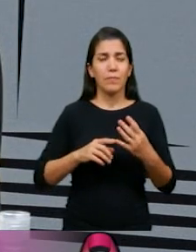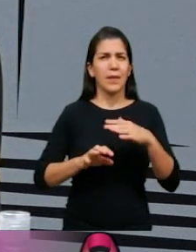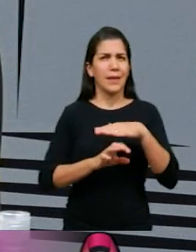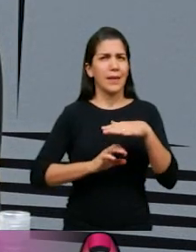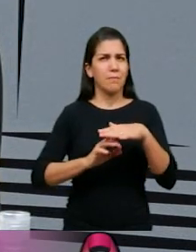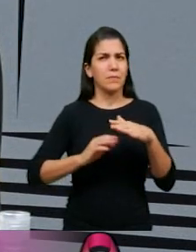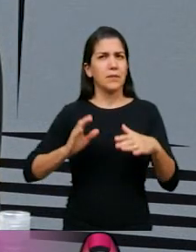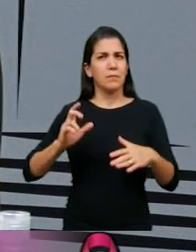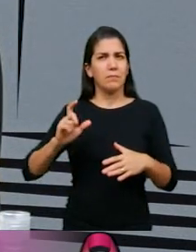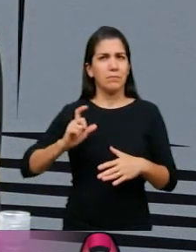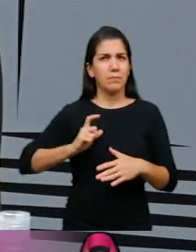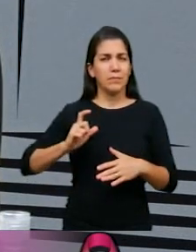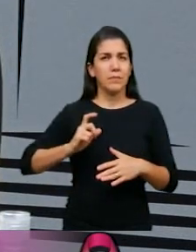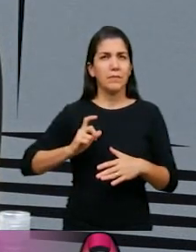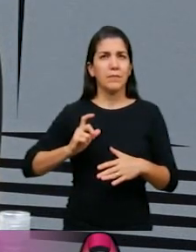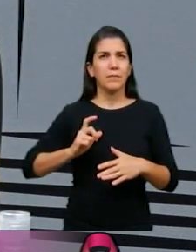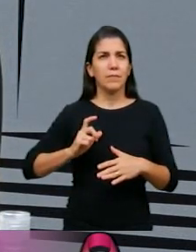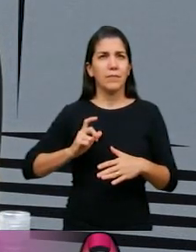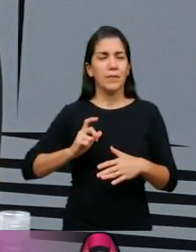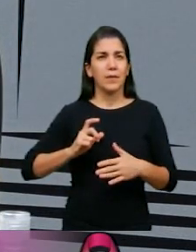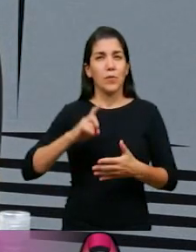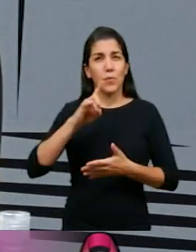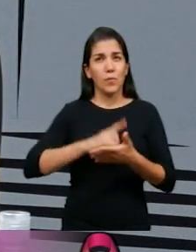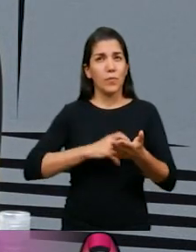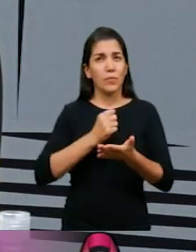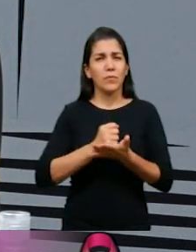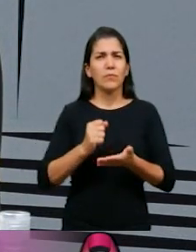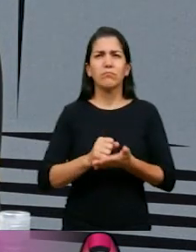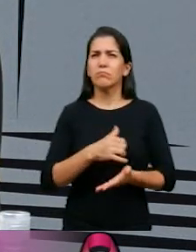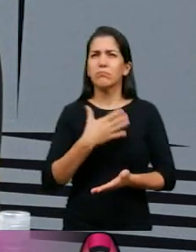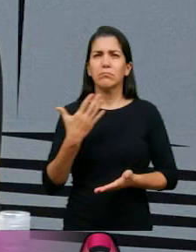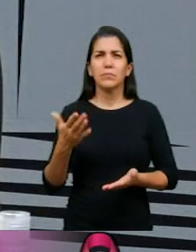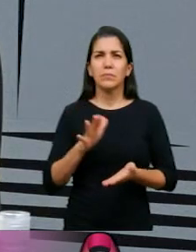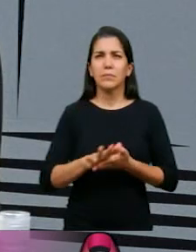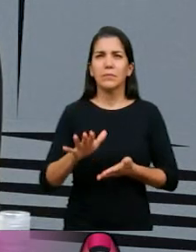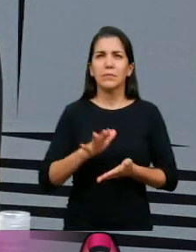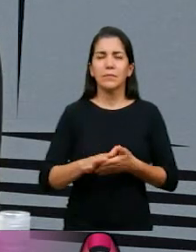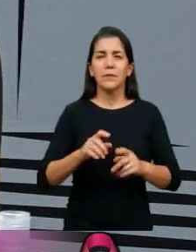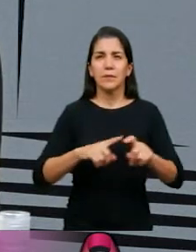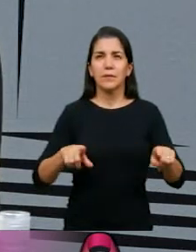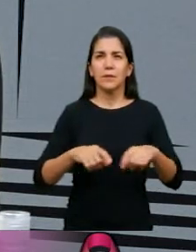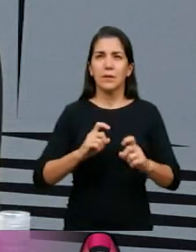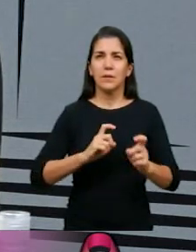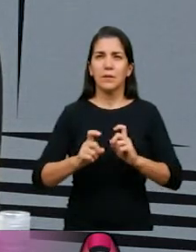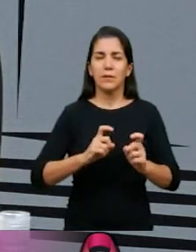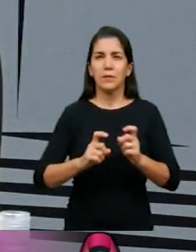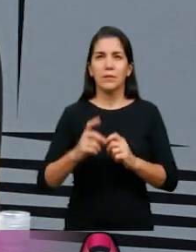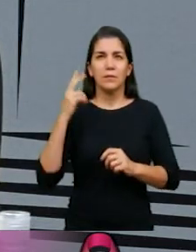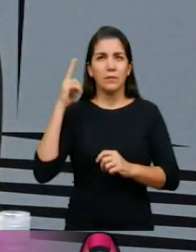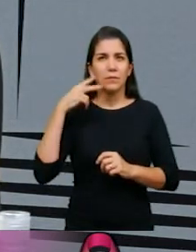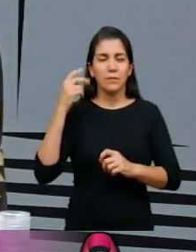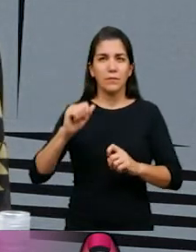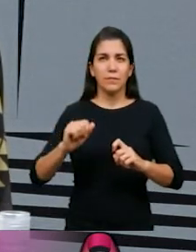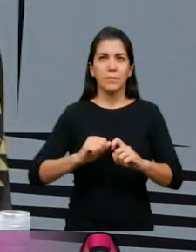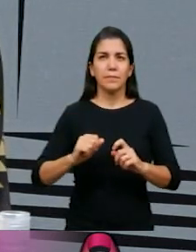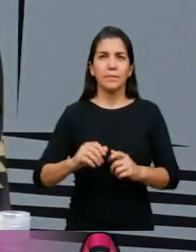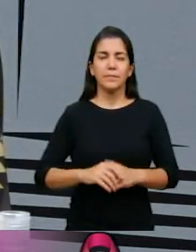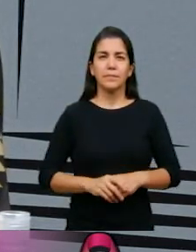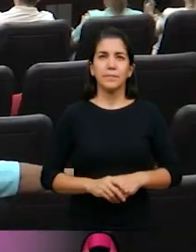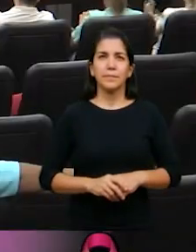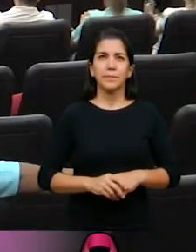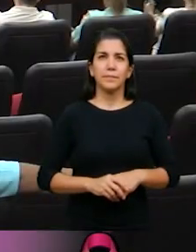qual o valor do contrato? Sala das Sessões, 26 de outubro de 2023, Arlindo Araújo, vereador, MDB.